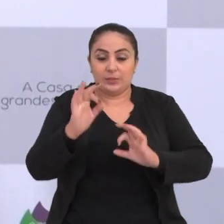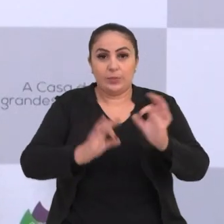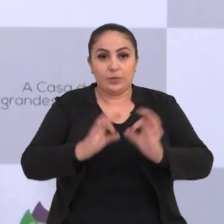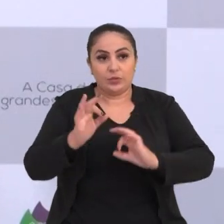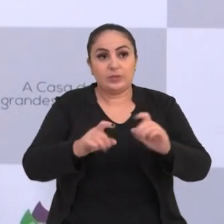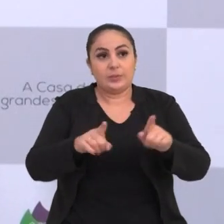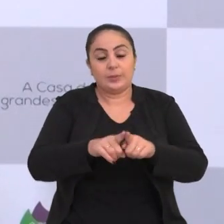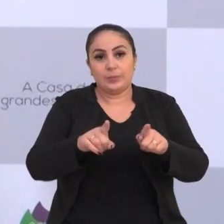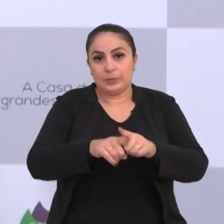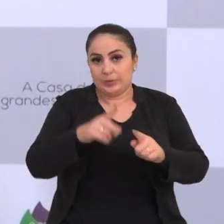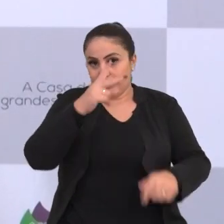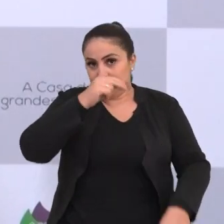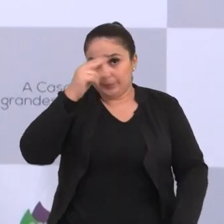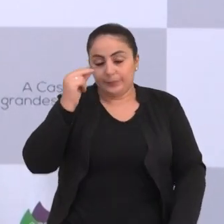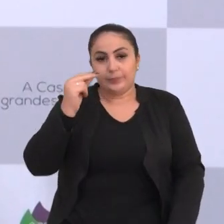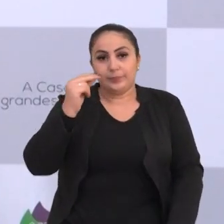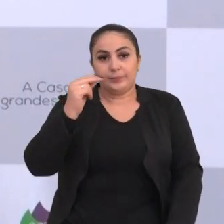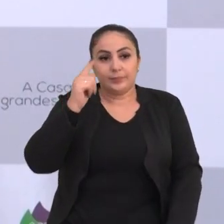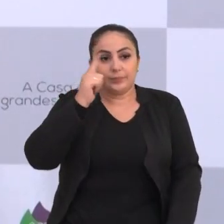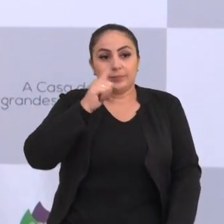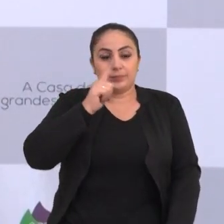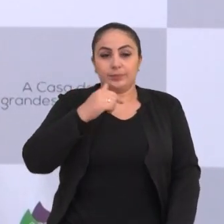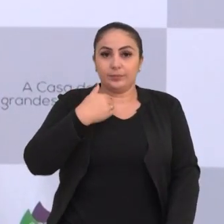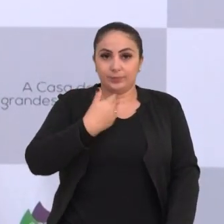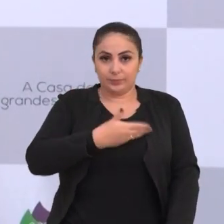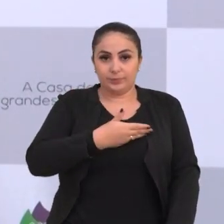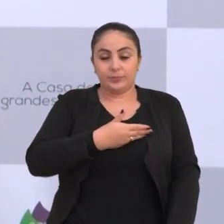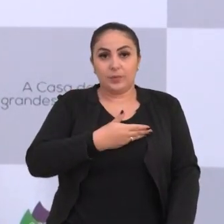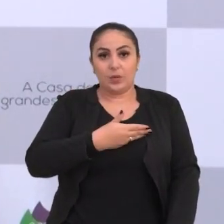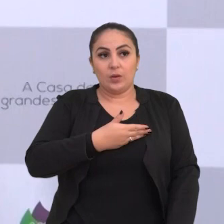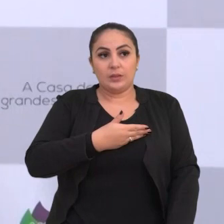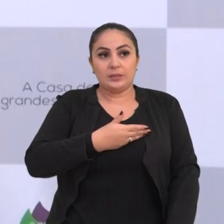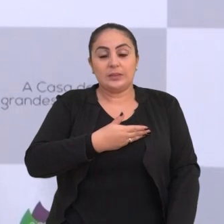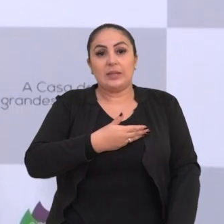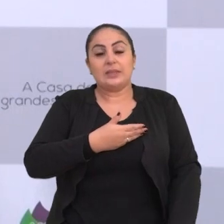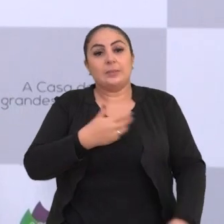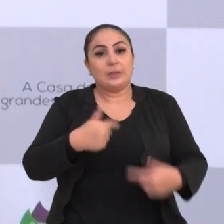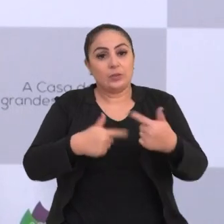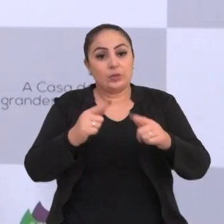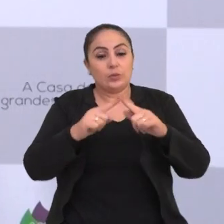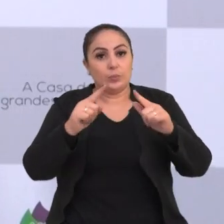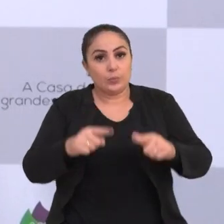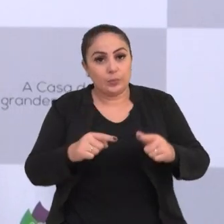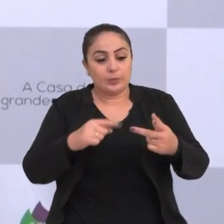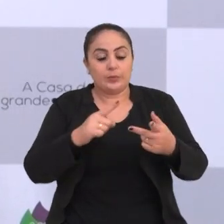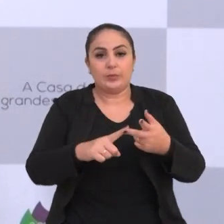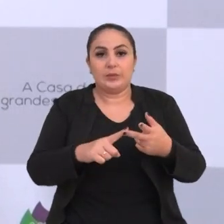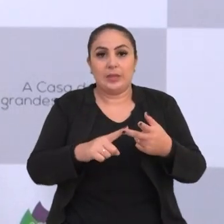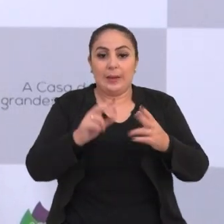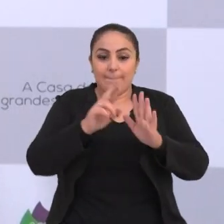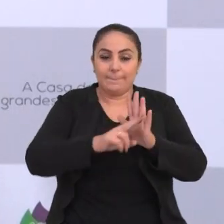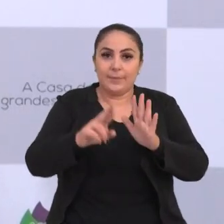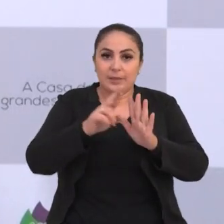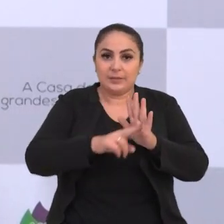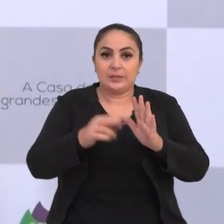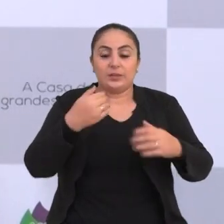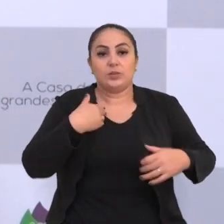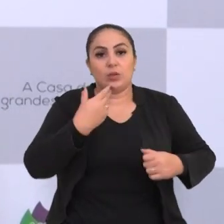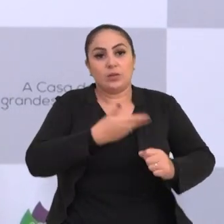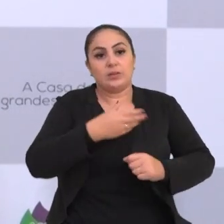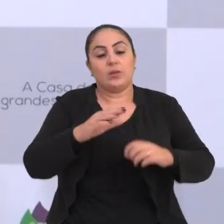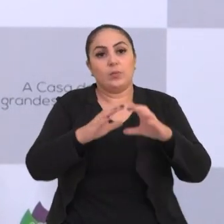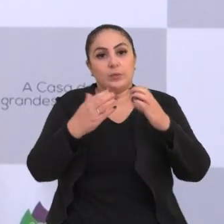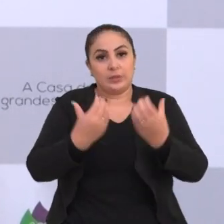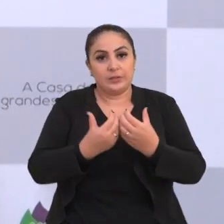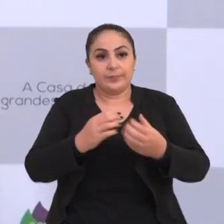projeto e ao Executivo Municipal, para que nós, enquanto agentes públicos, enquanto representantes da